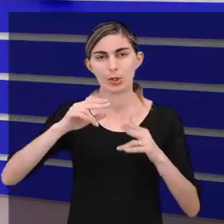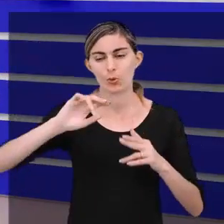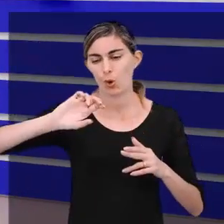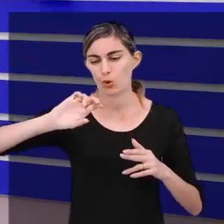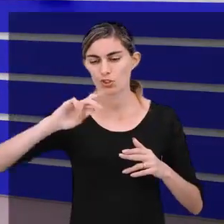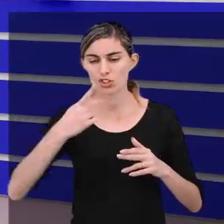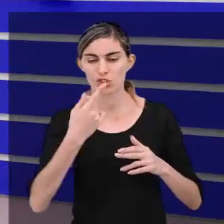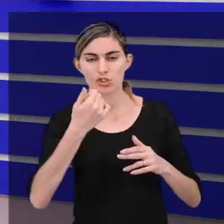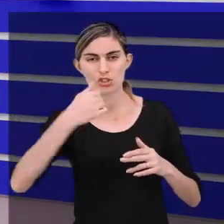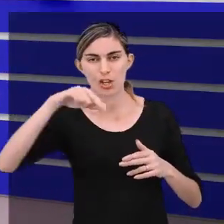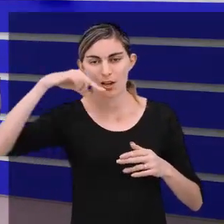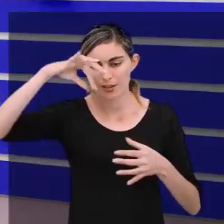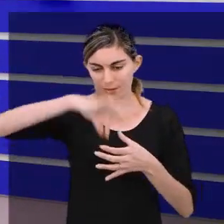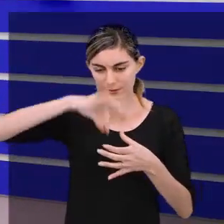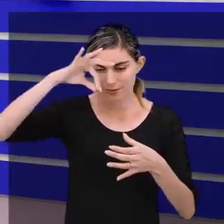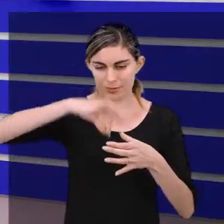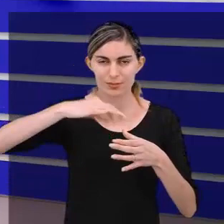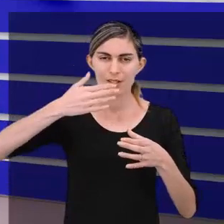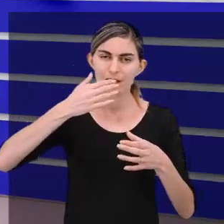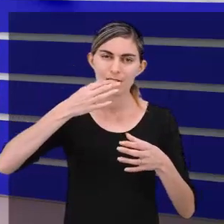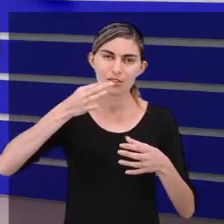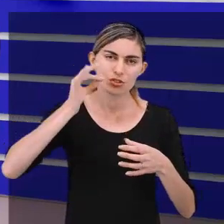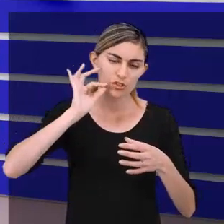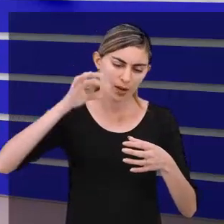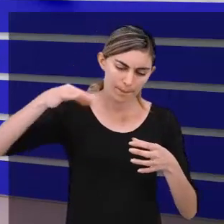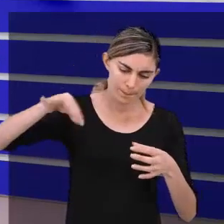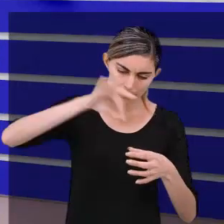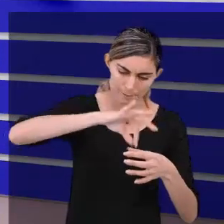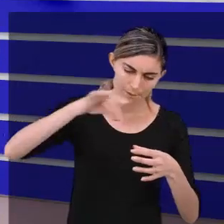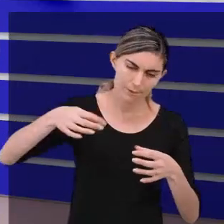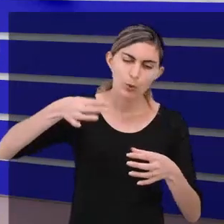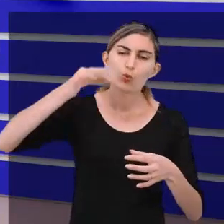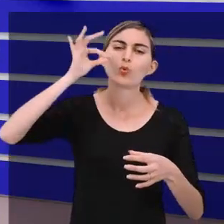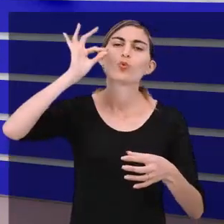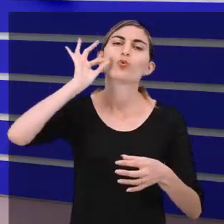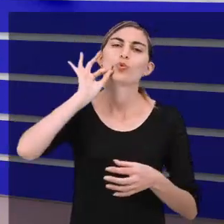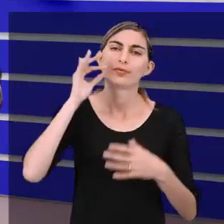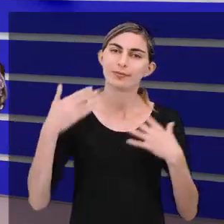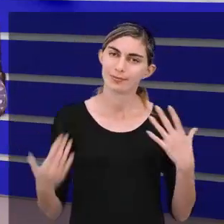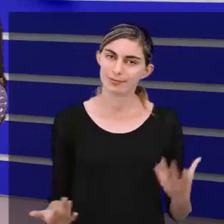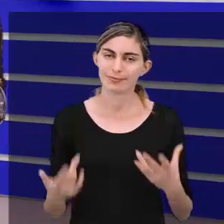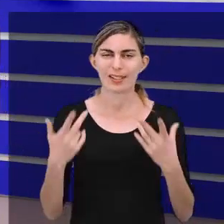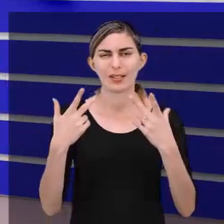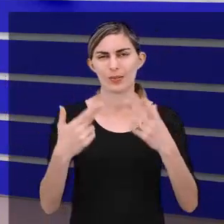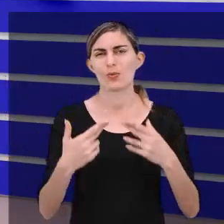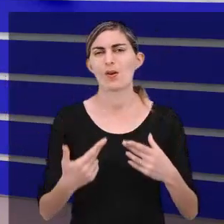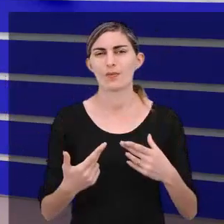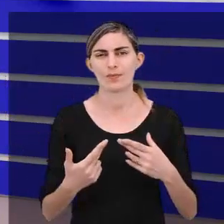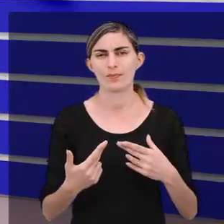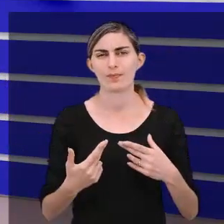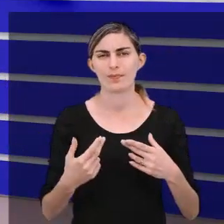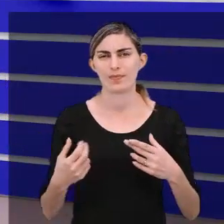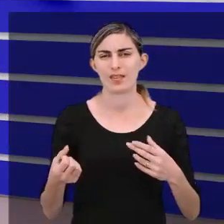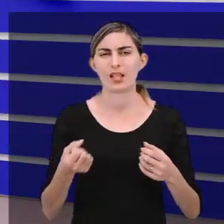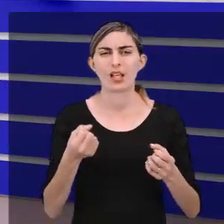sua competência, ele precisa ser preparado sempre. Você tem que se atualizar muito, né? Porque o técnico ele está sempre se atualizando,